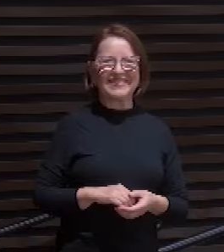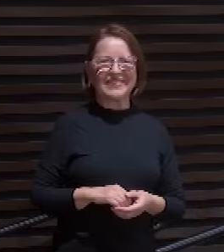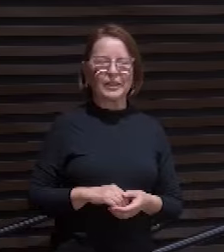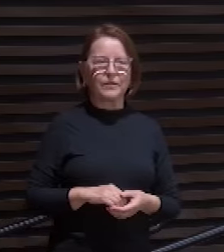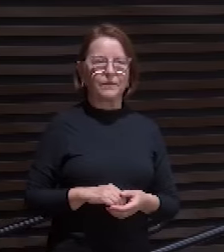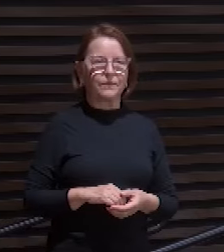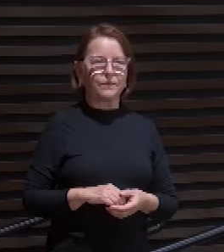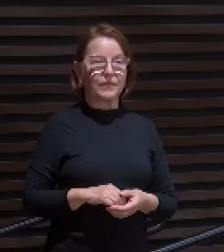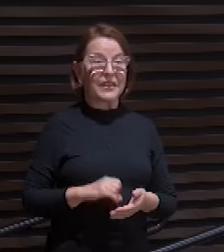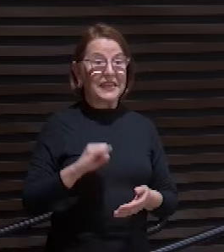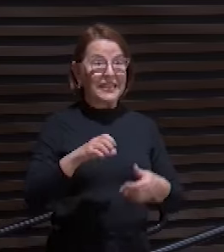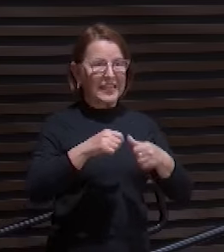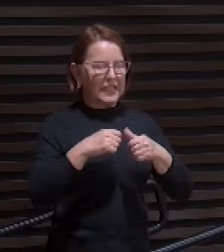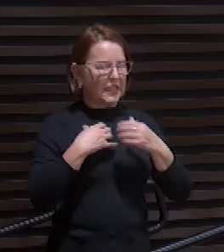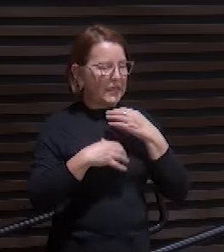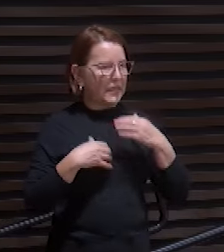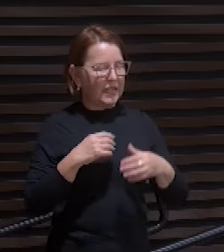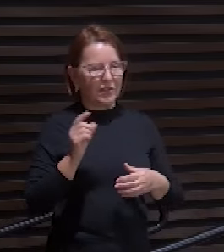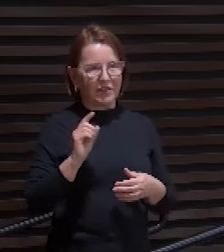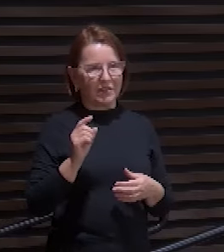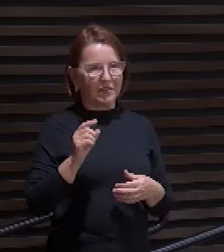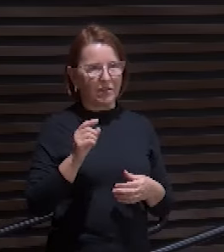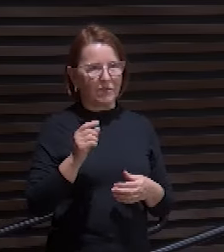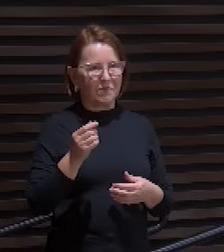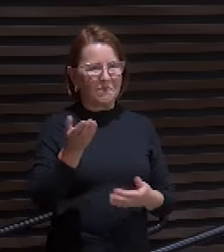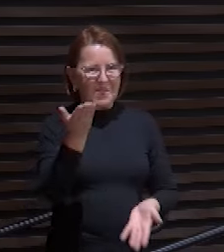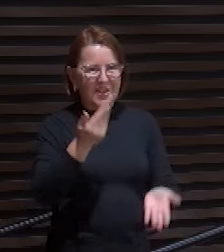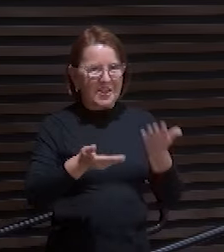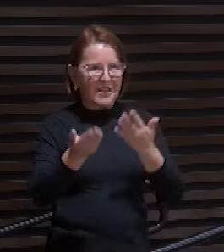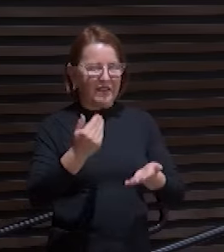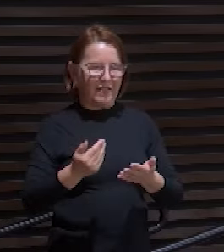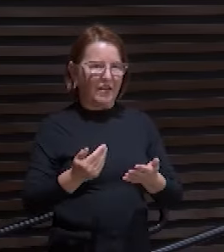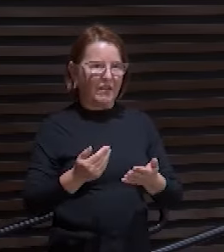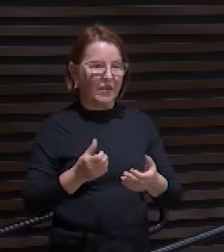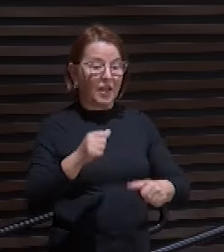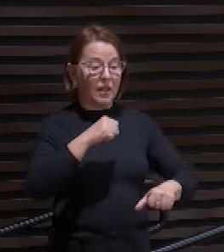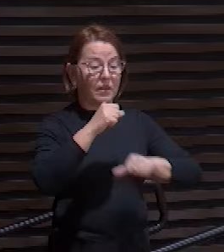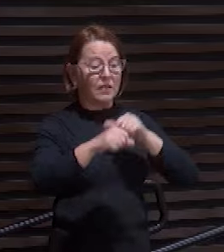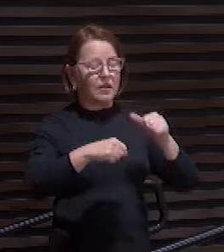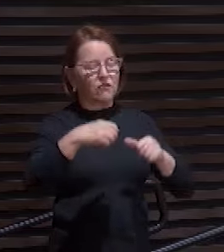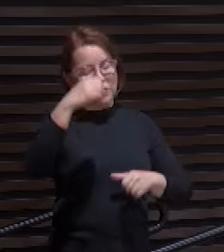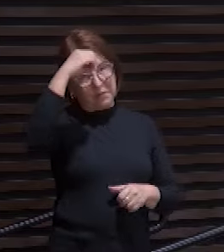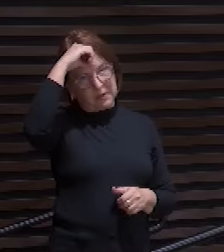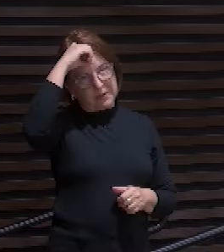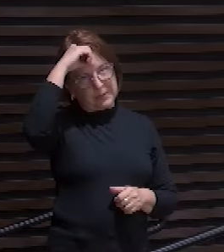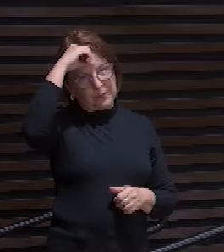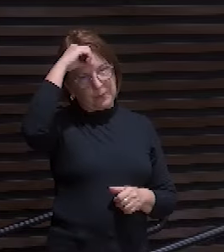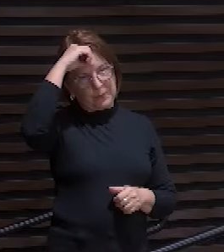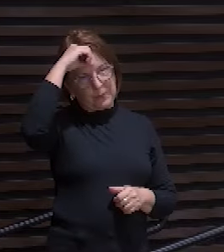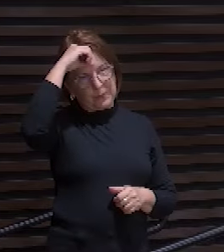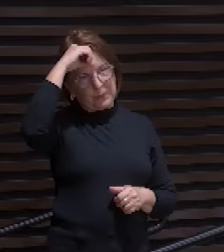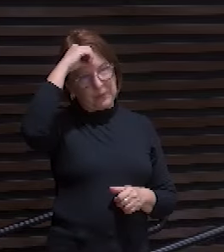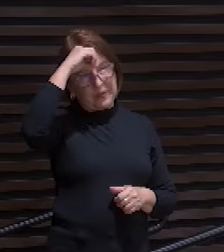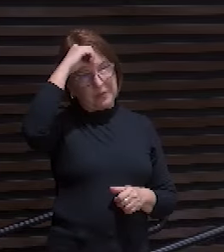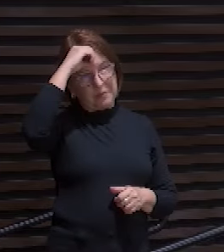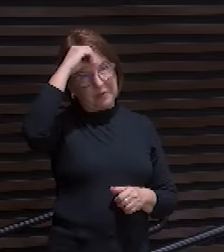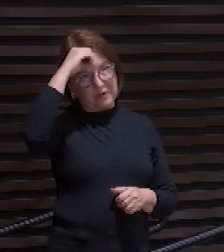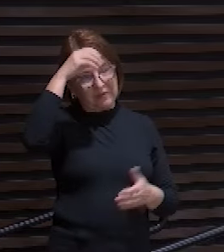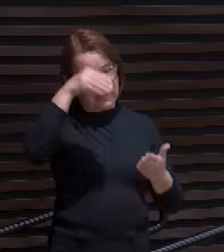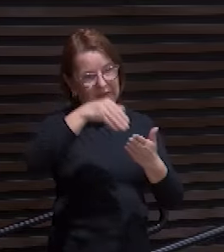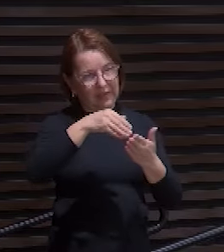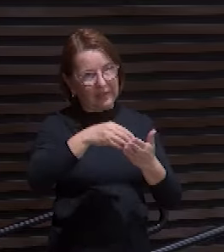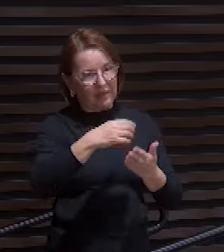Se essa ansiedade não for tratada, ela vem para uma depressão. E da depressão para o suicídio,